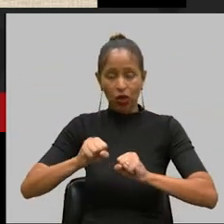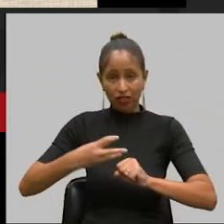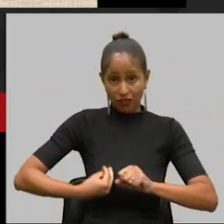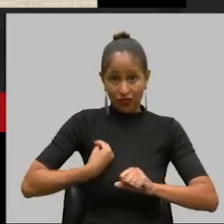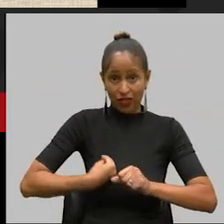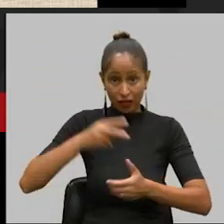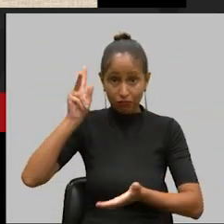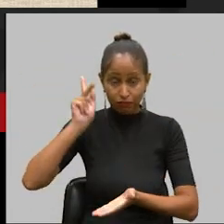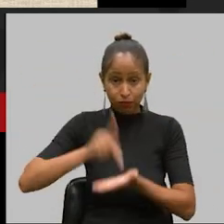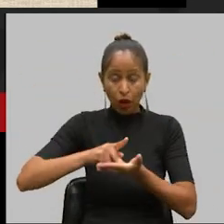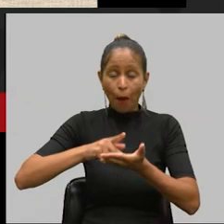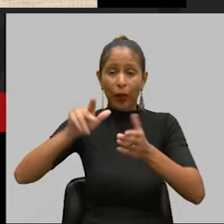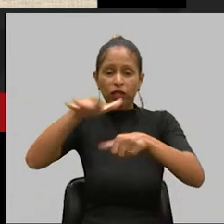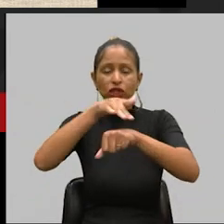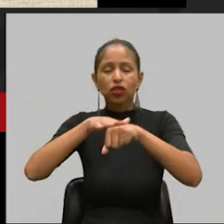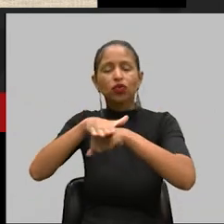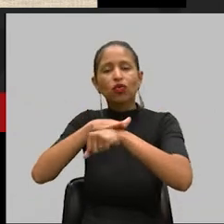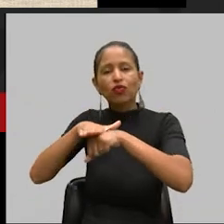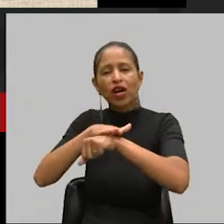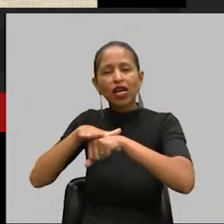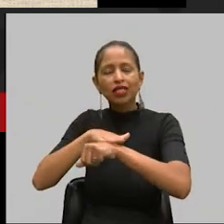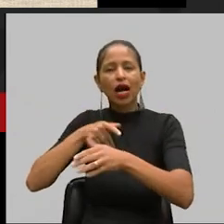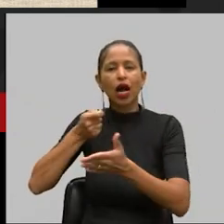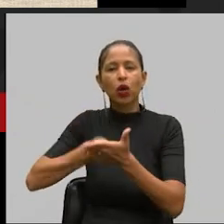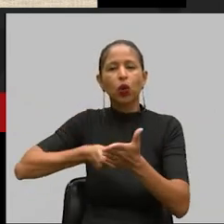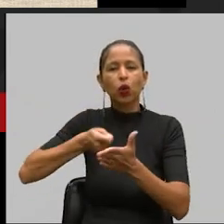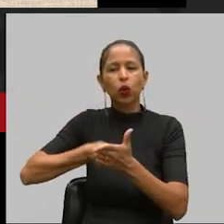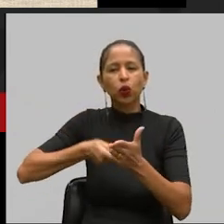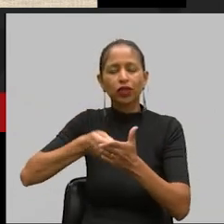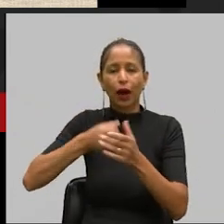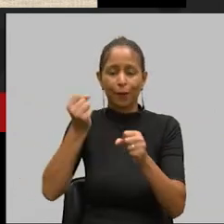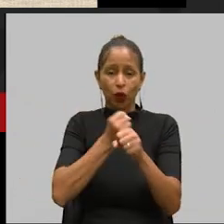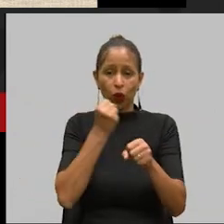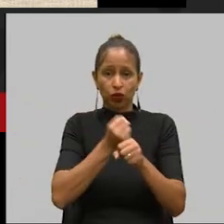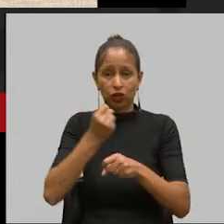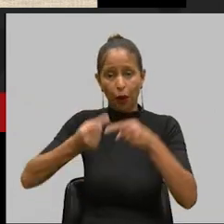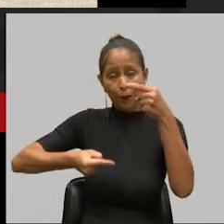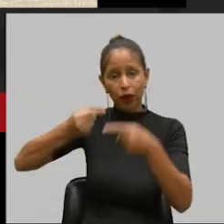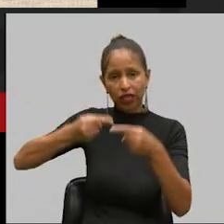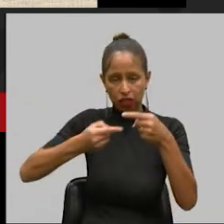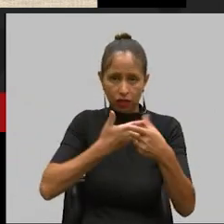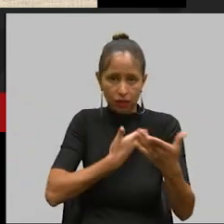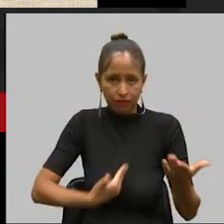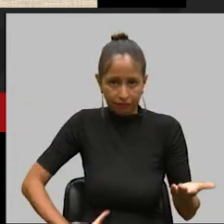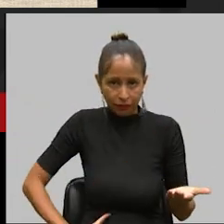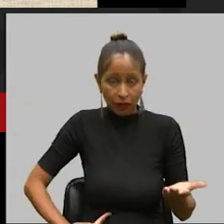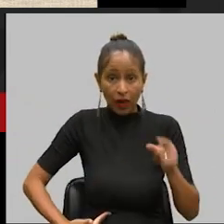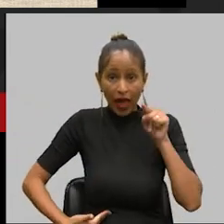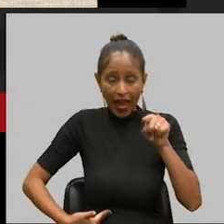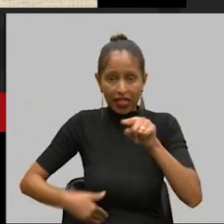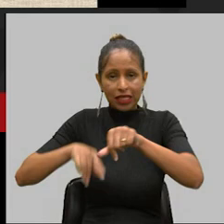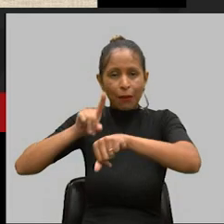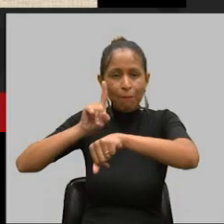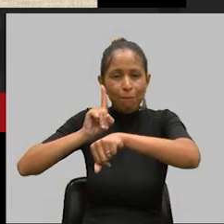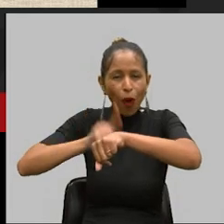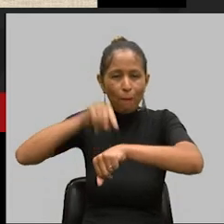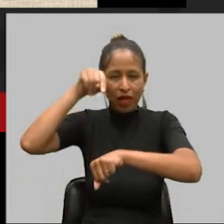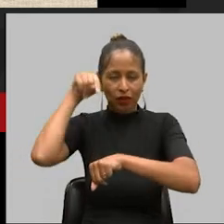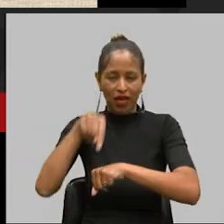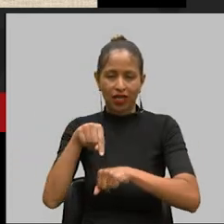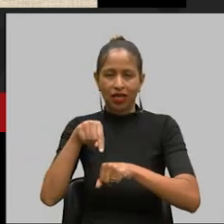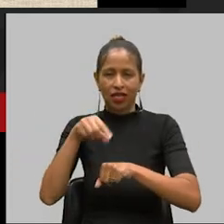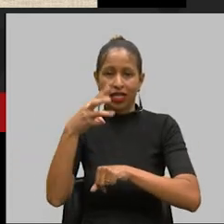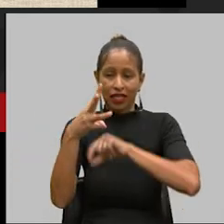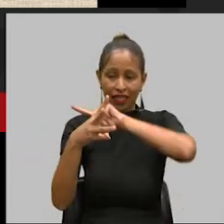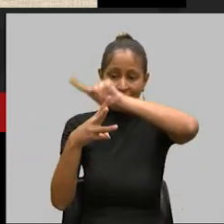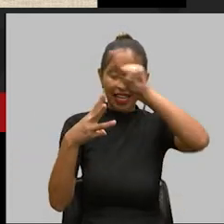gente discutir lutar para construção de políticas públicas então este momento aqui ele reúne essas três